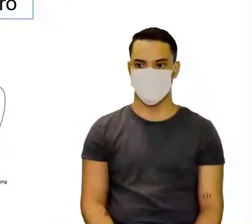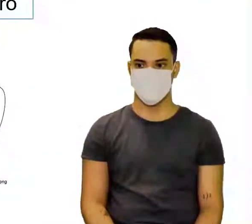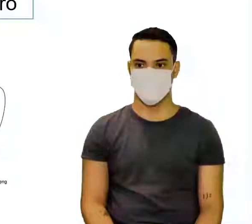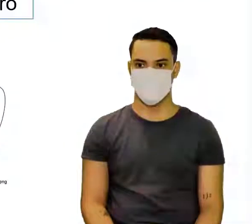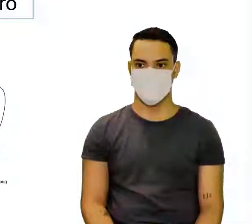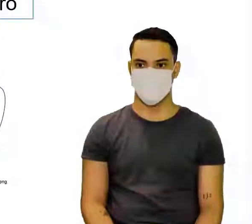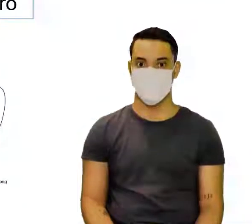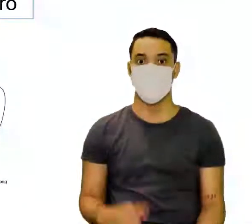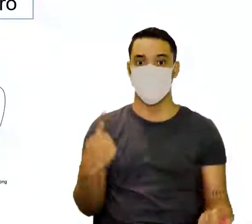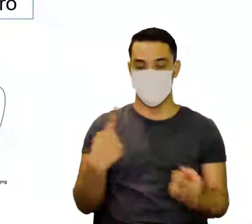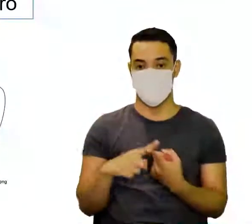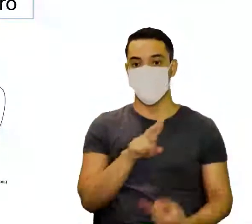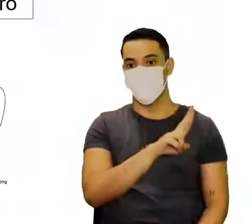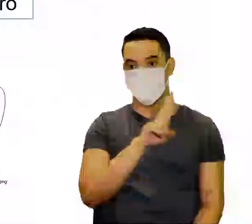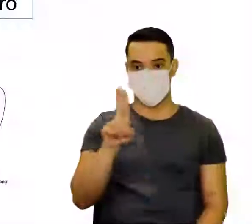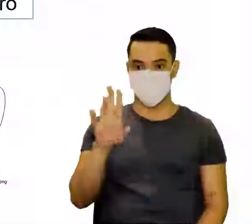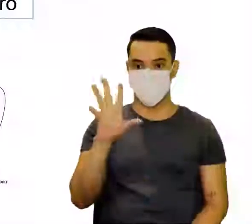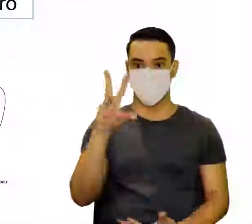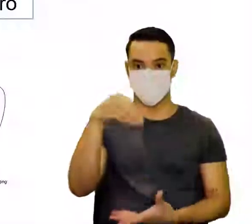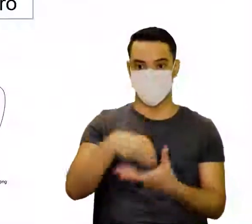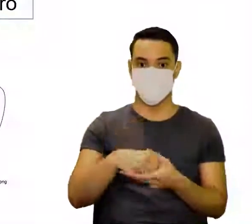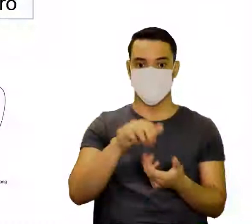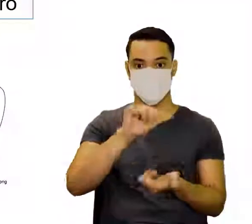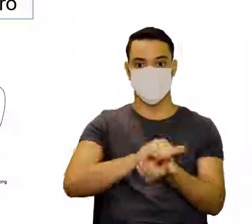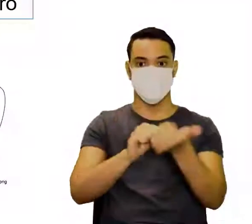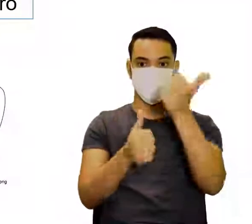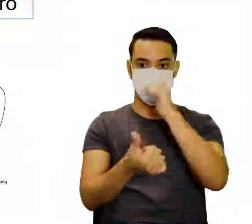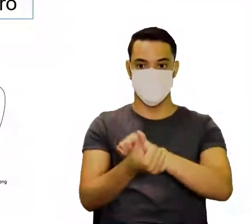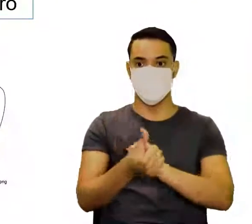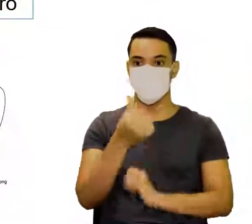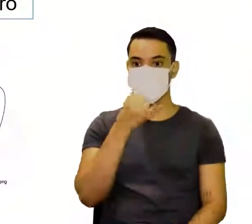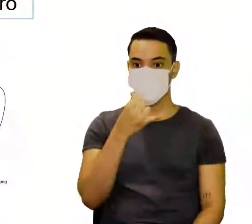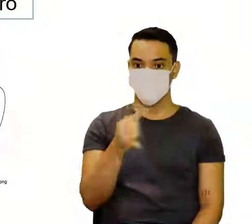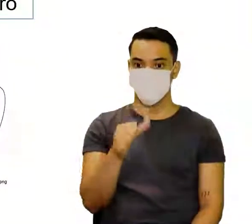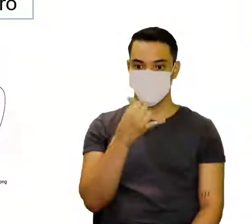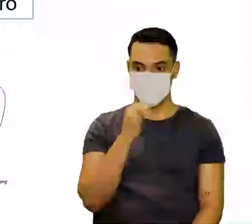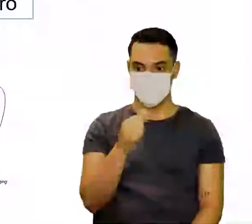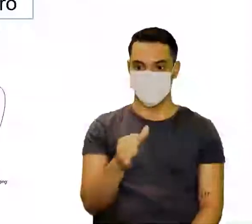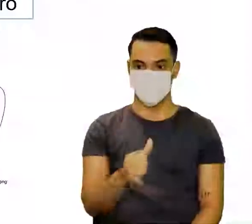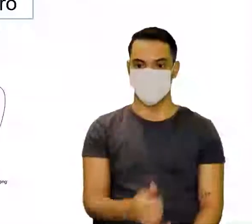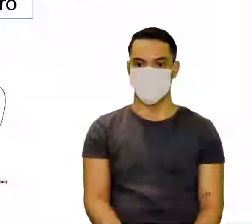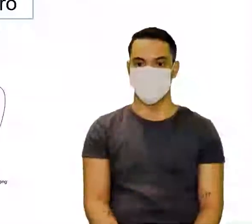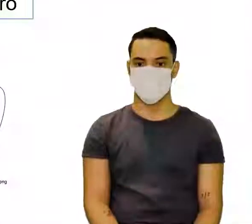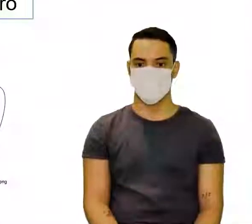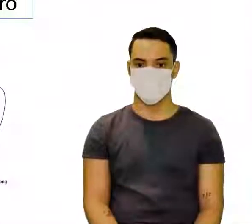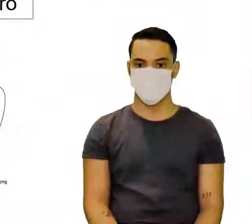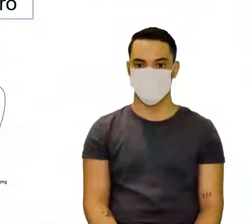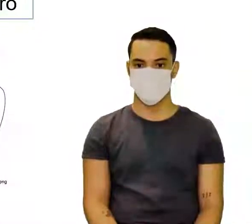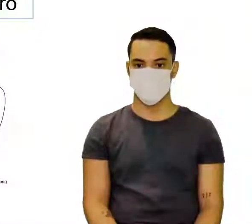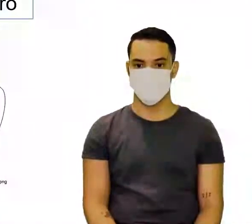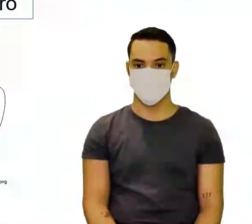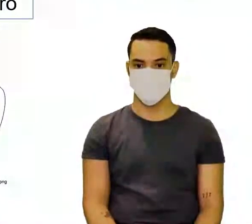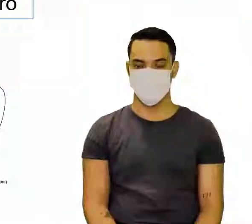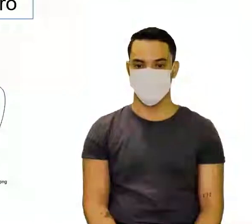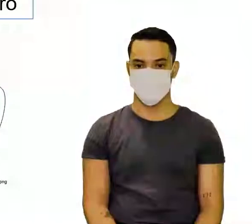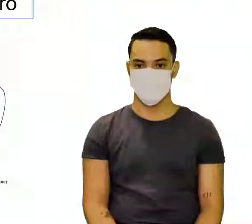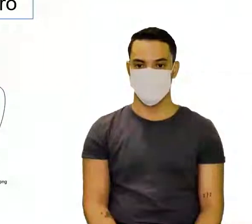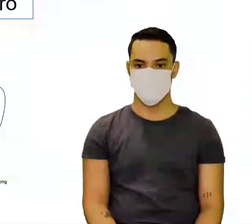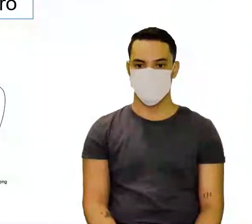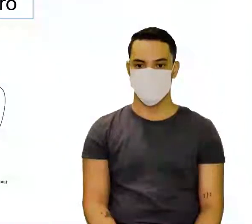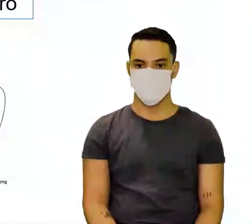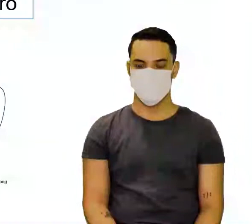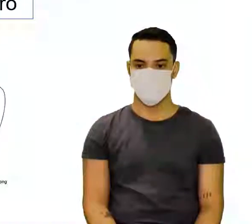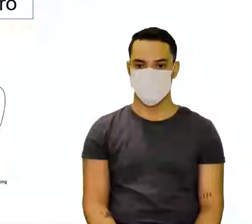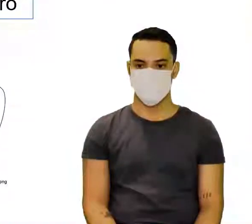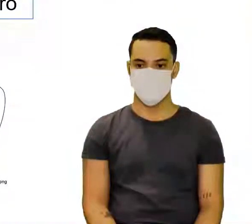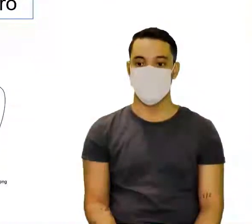Pois, como o nome fala, converte energia elétrica, tá? Convertida aí da energia mecânica.